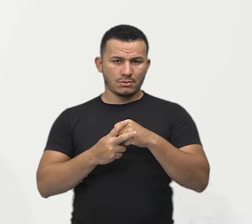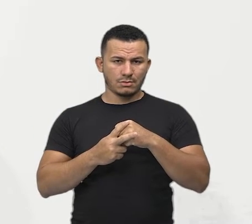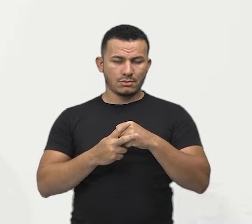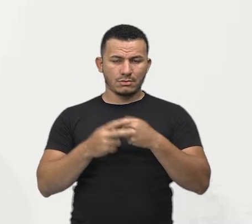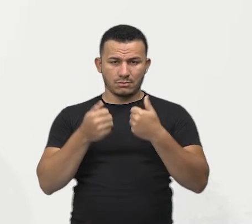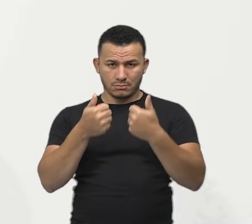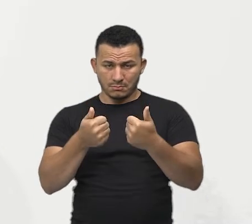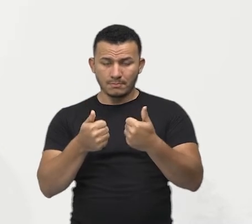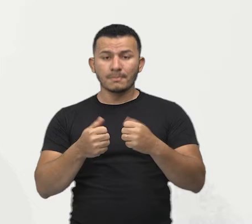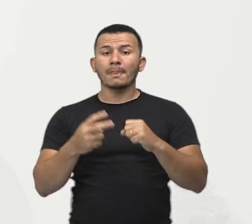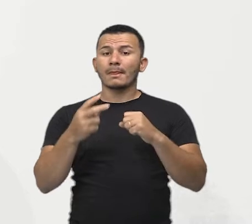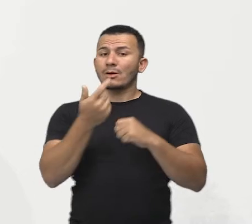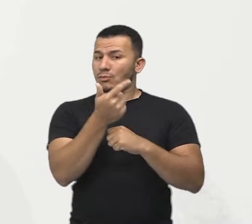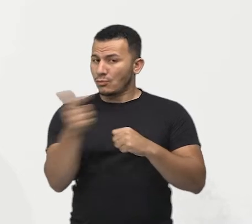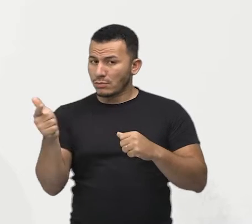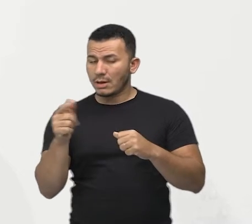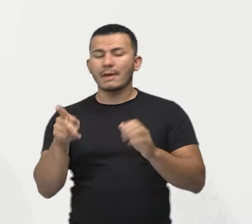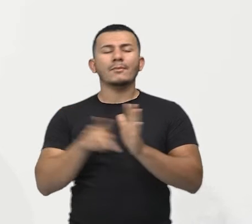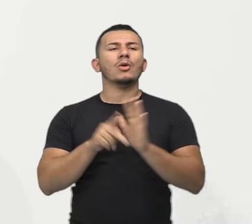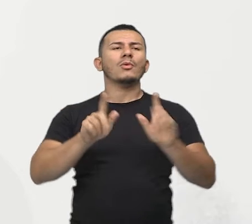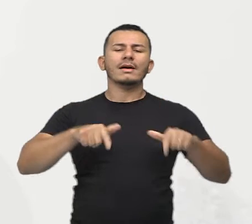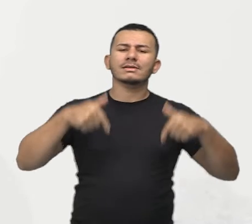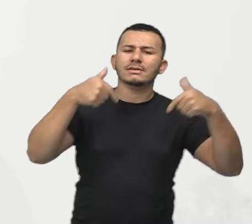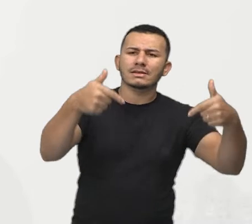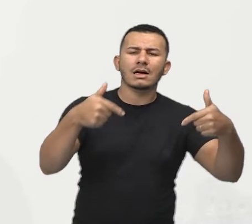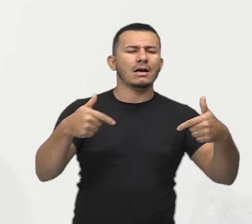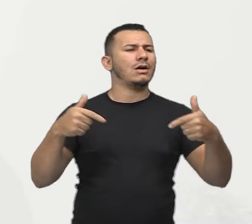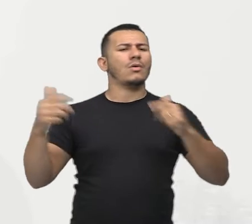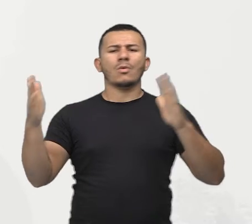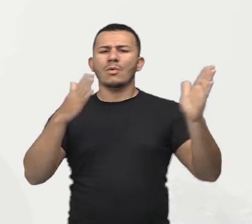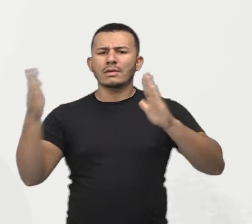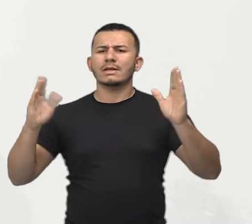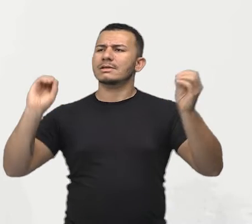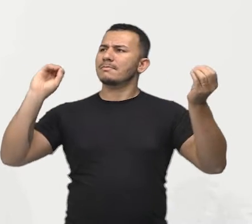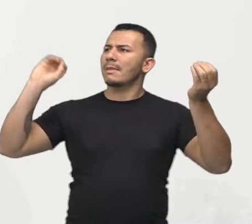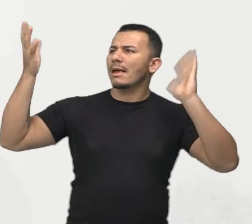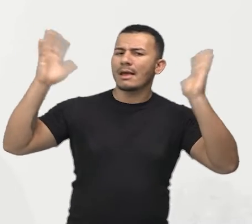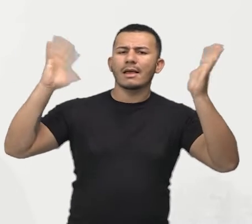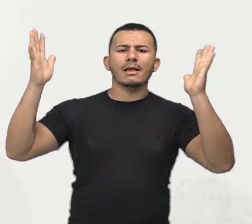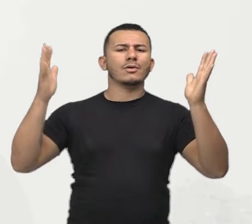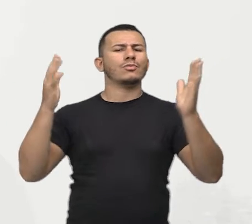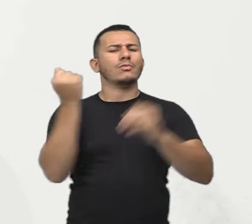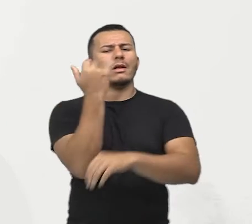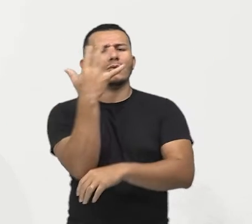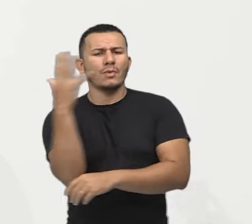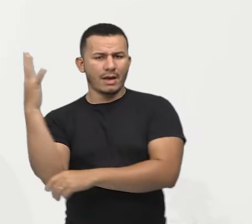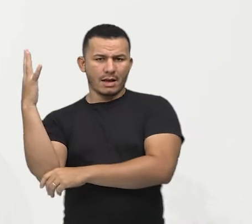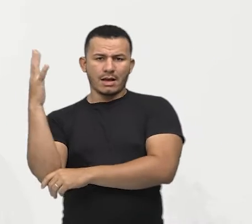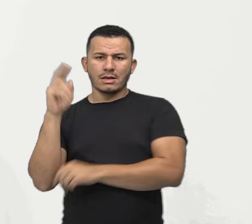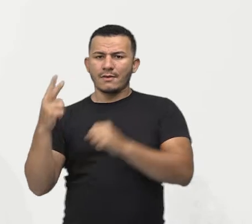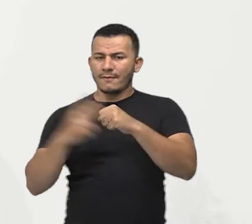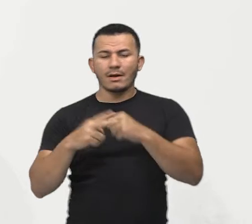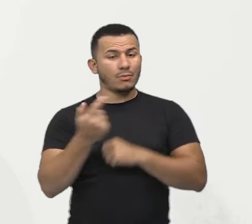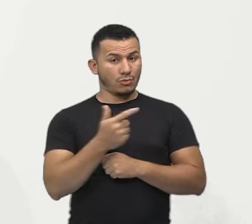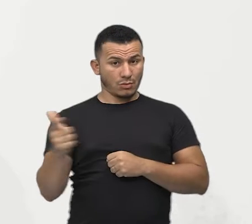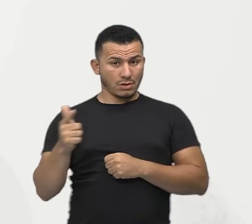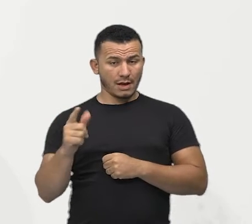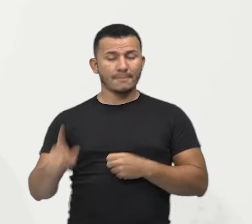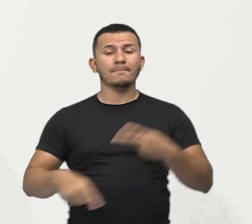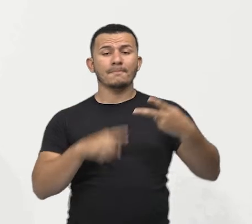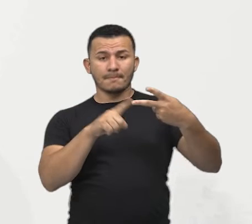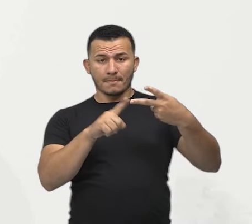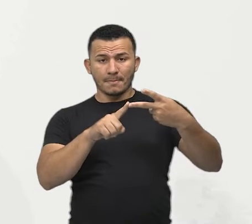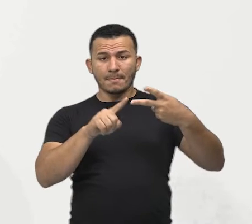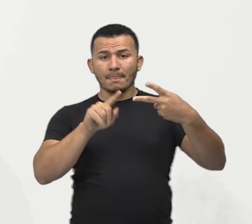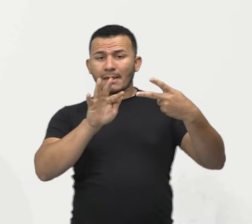verbo, certo? As palavras que expressam ação, estado, fenômeno natural, ok? Já quando as